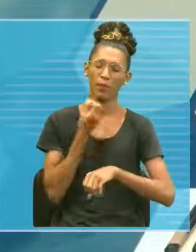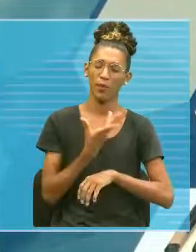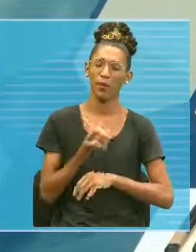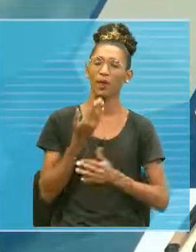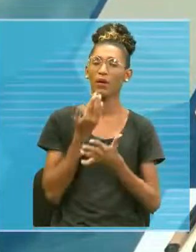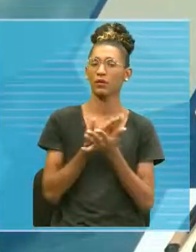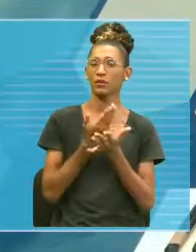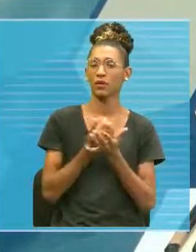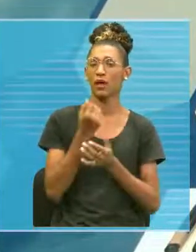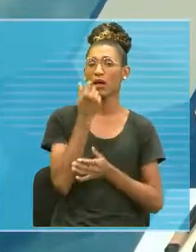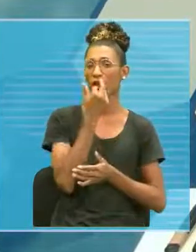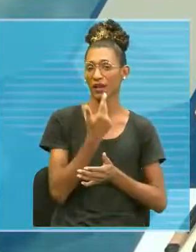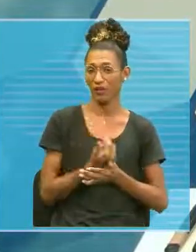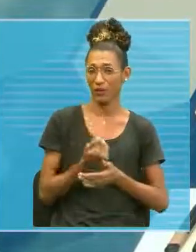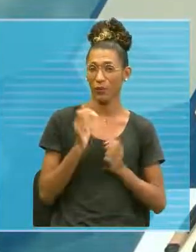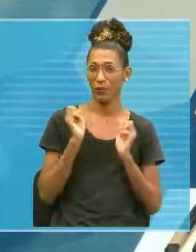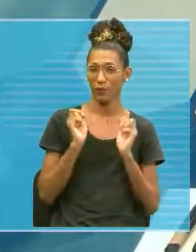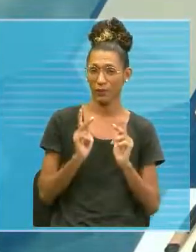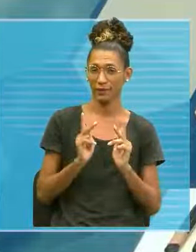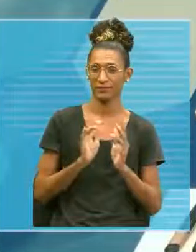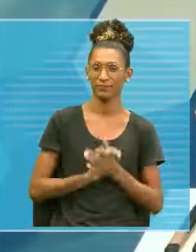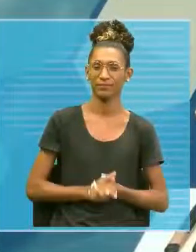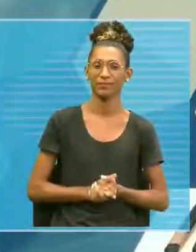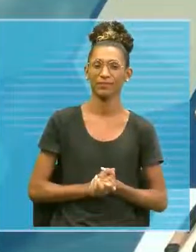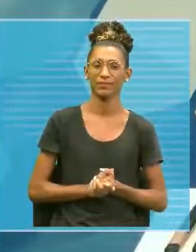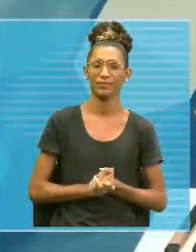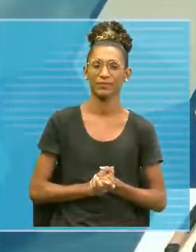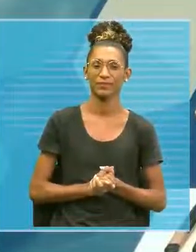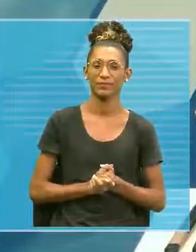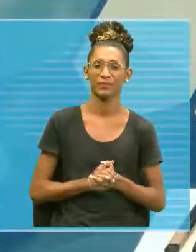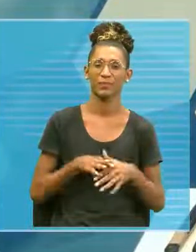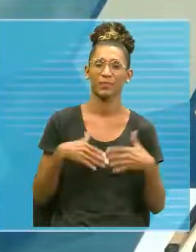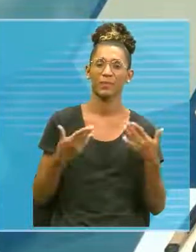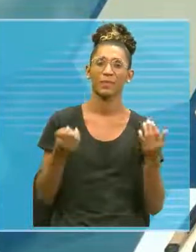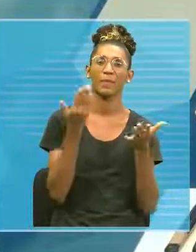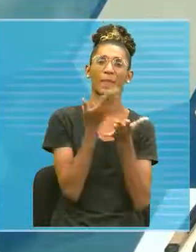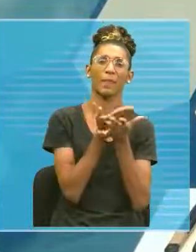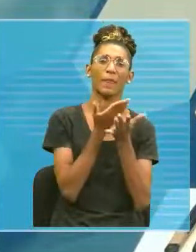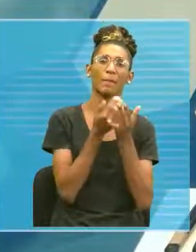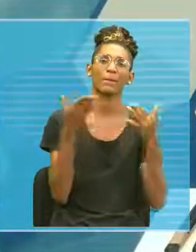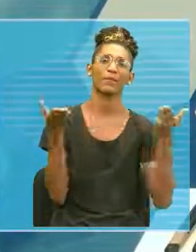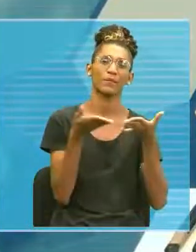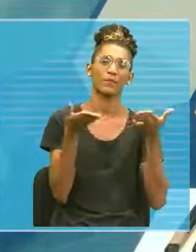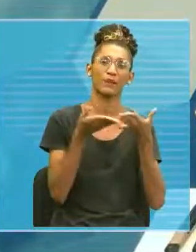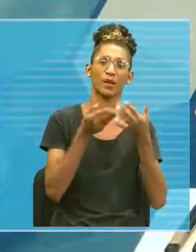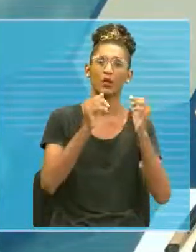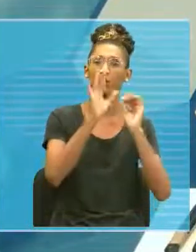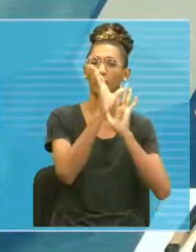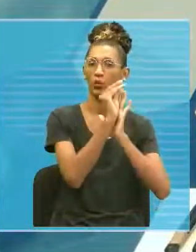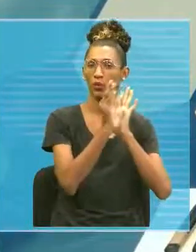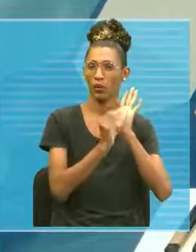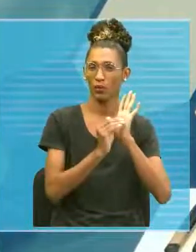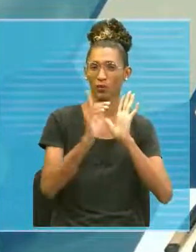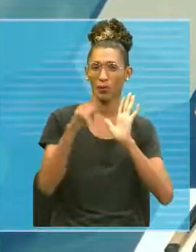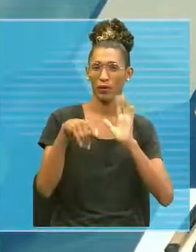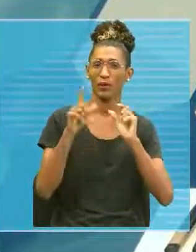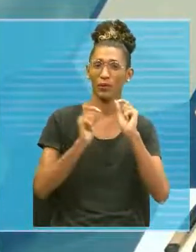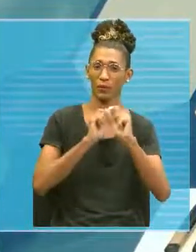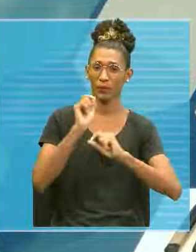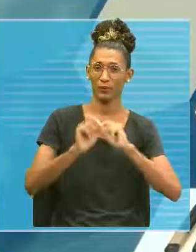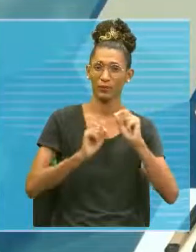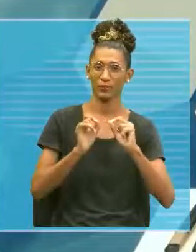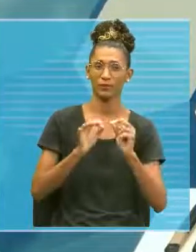língua aqui com vocês no segundo ano a aula de hoje em particular ela é uma aula